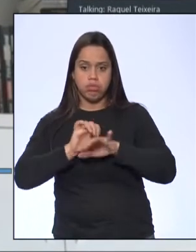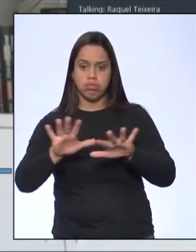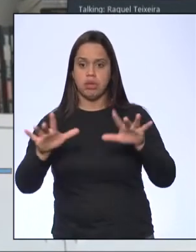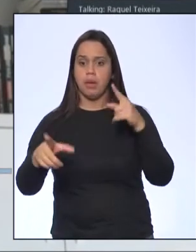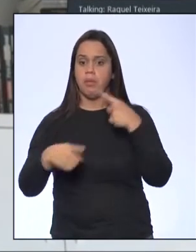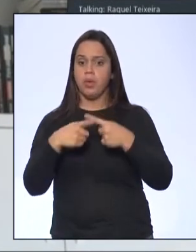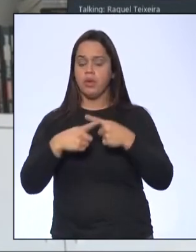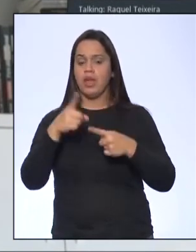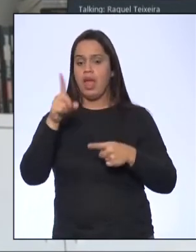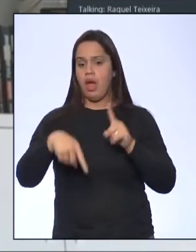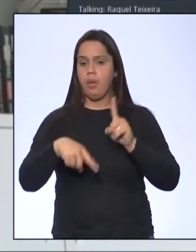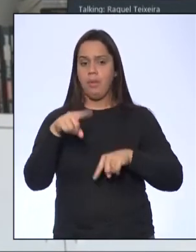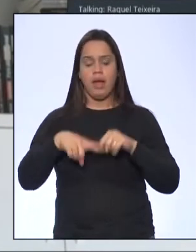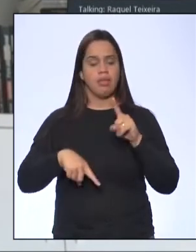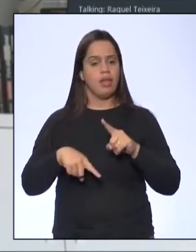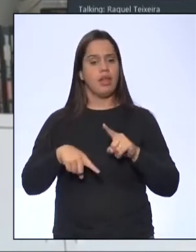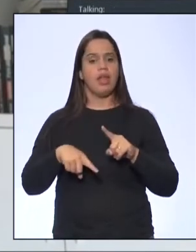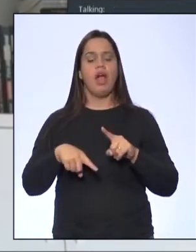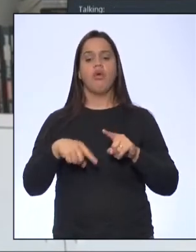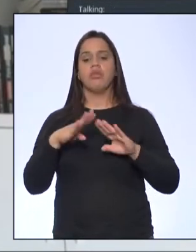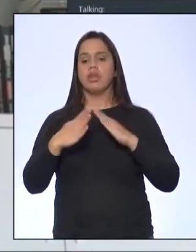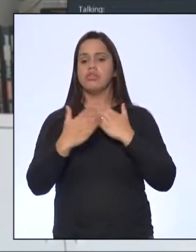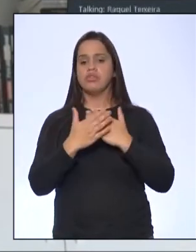muito rico que a rede recebe.